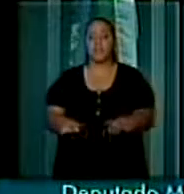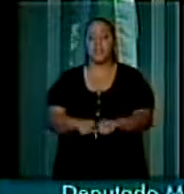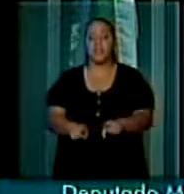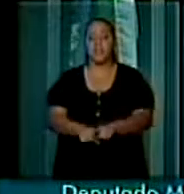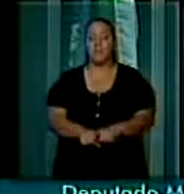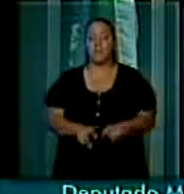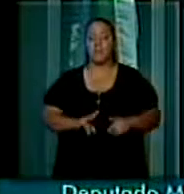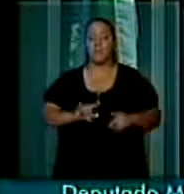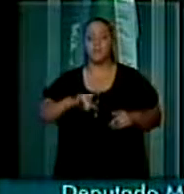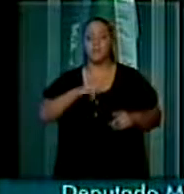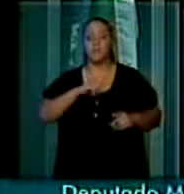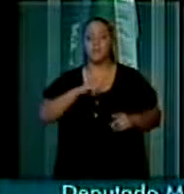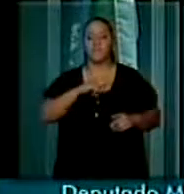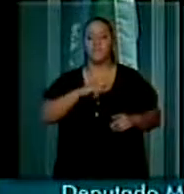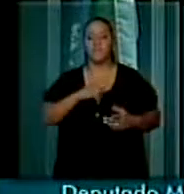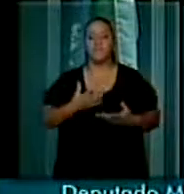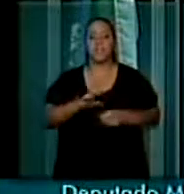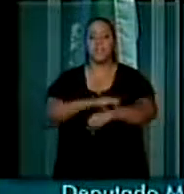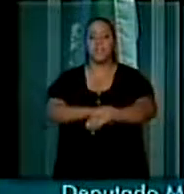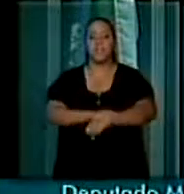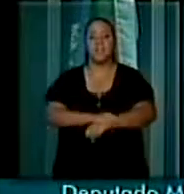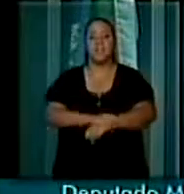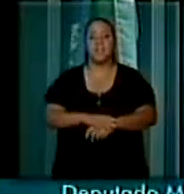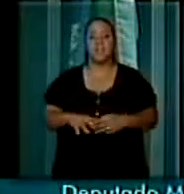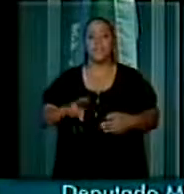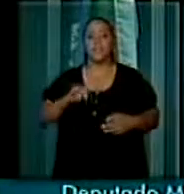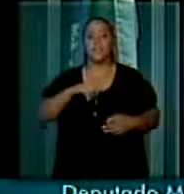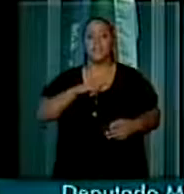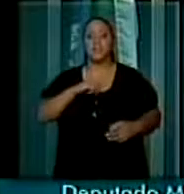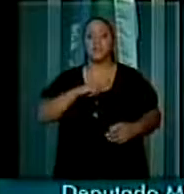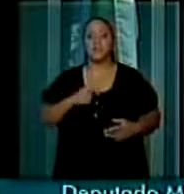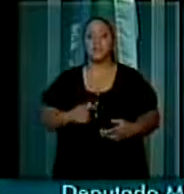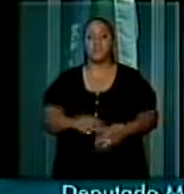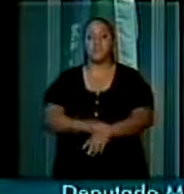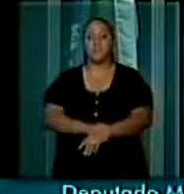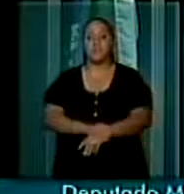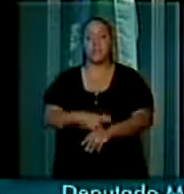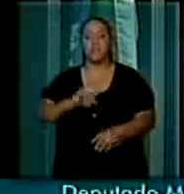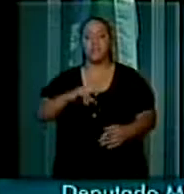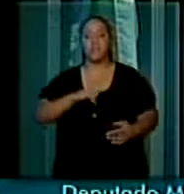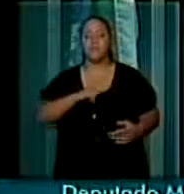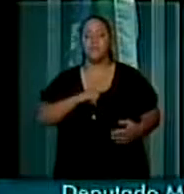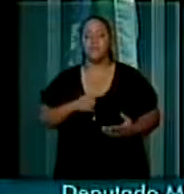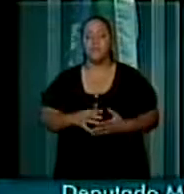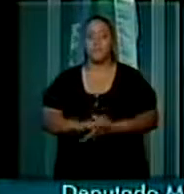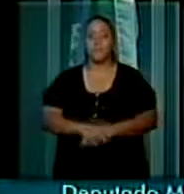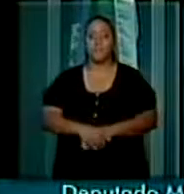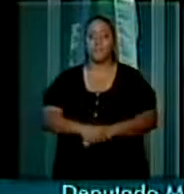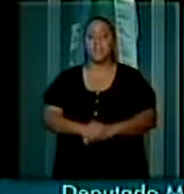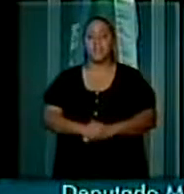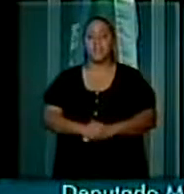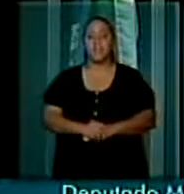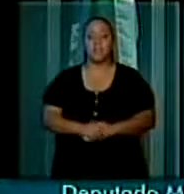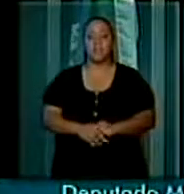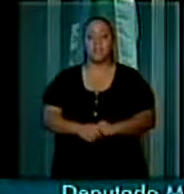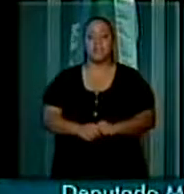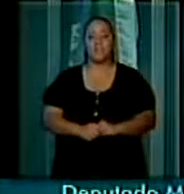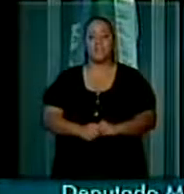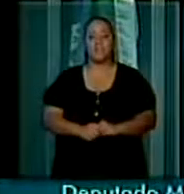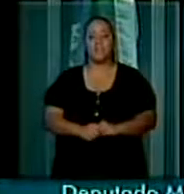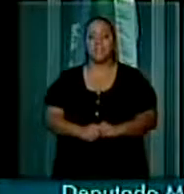garantido que, no caso de... Para concluir,